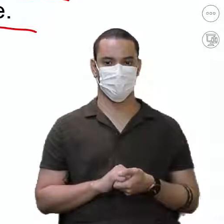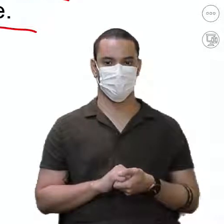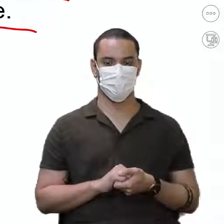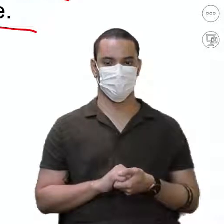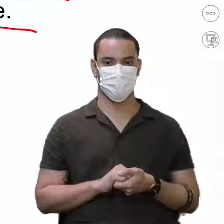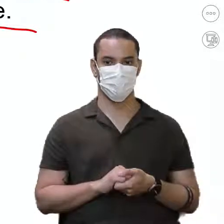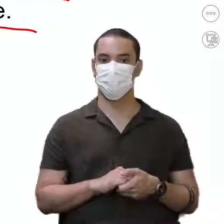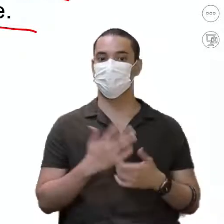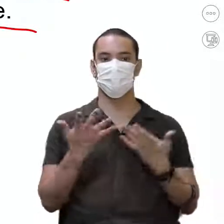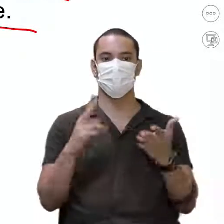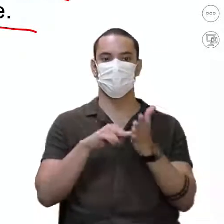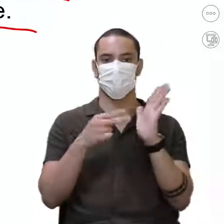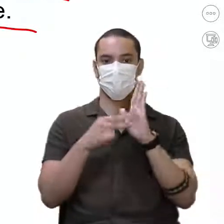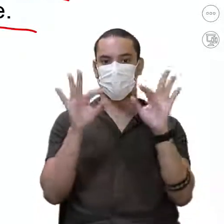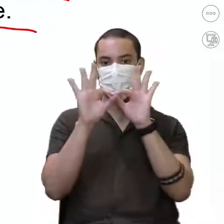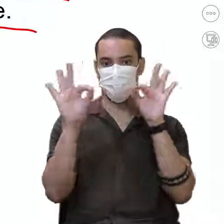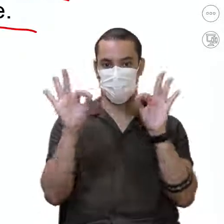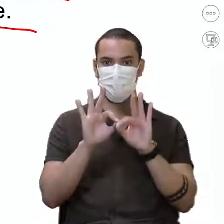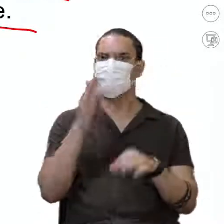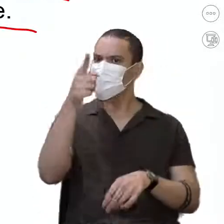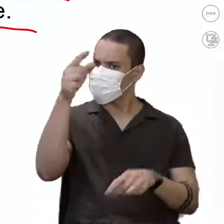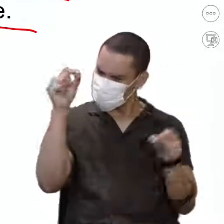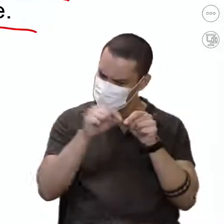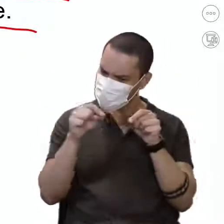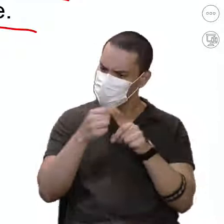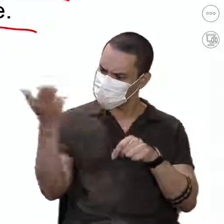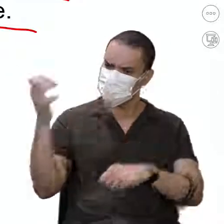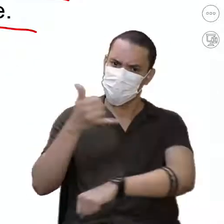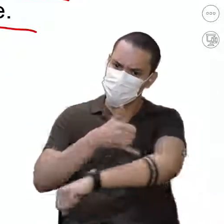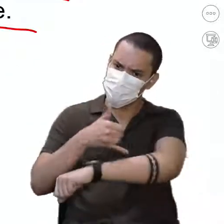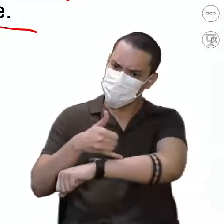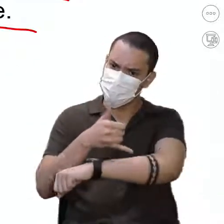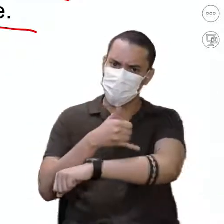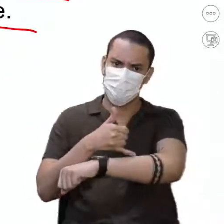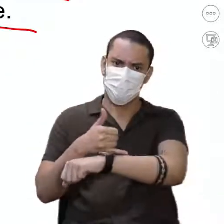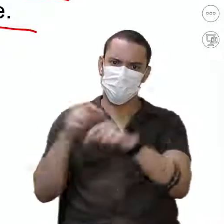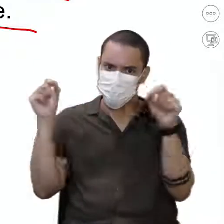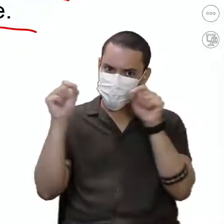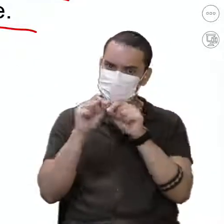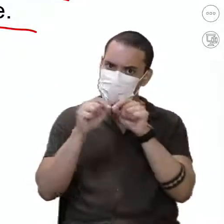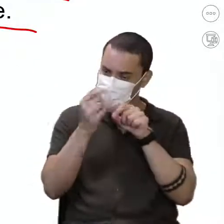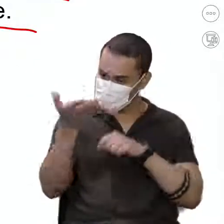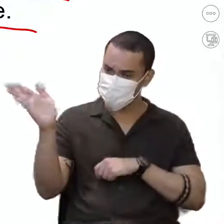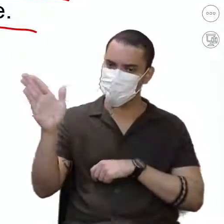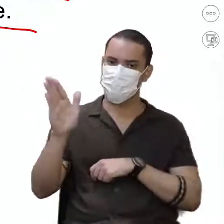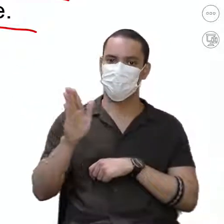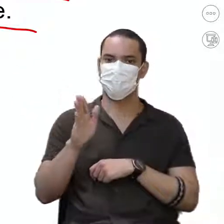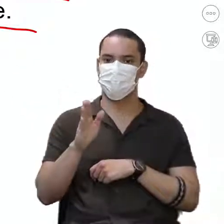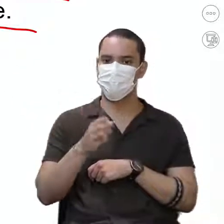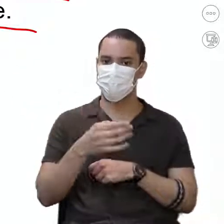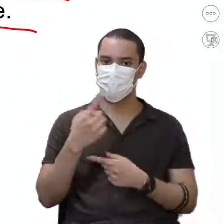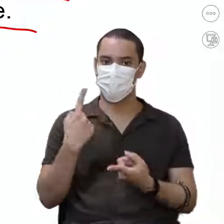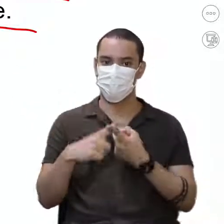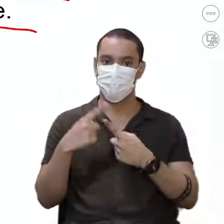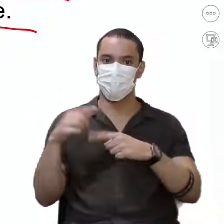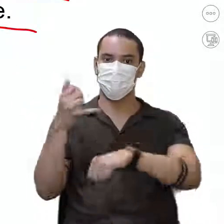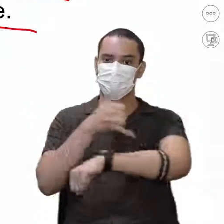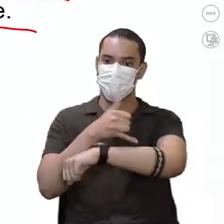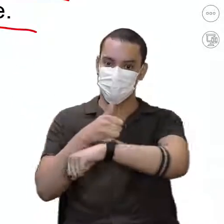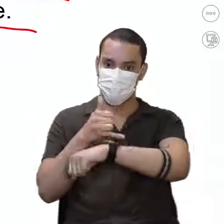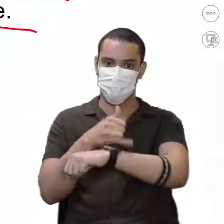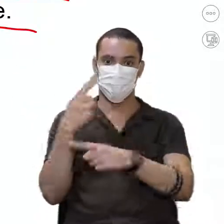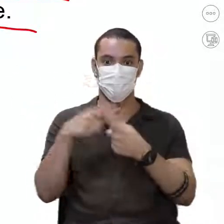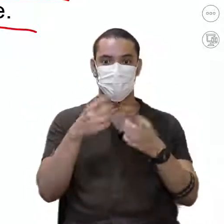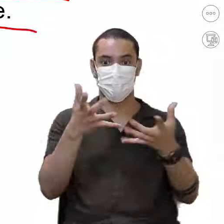Age. Então ele fala aqui, então faça uma tatuagem, faça, get a tattoo, oh meu Deus, se